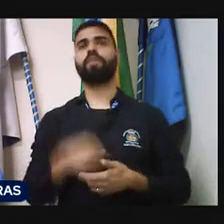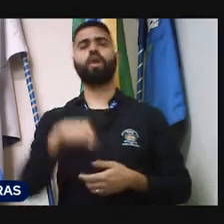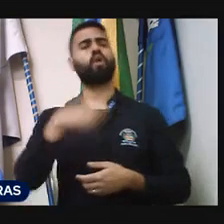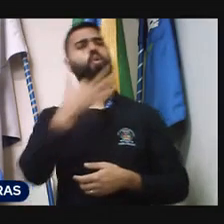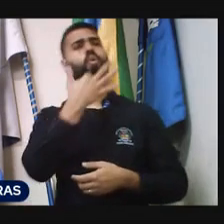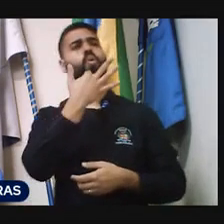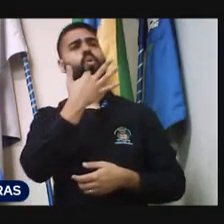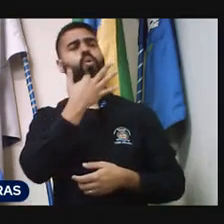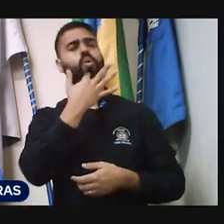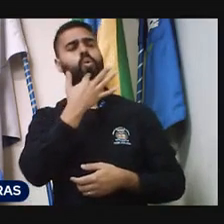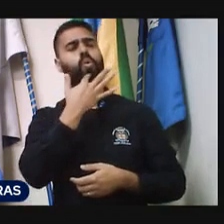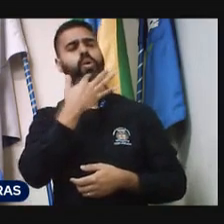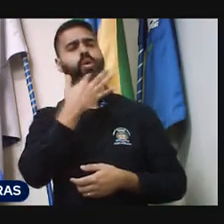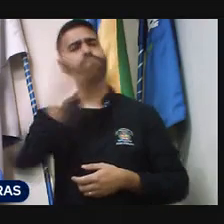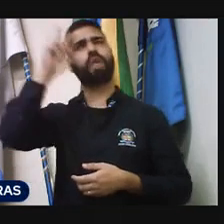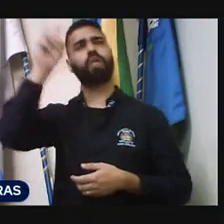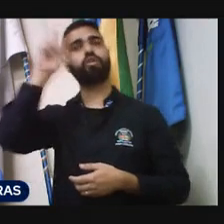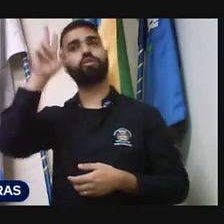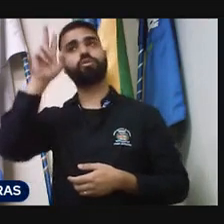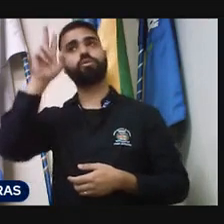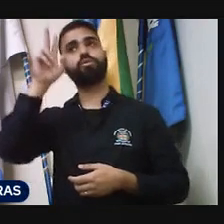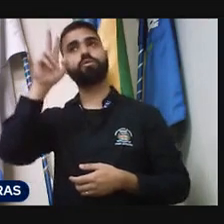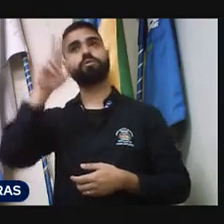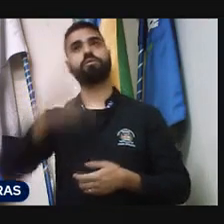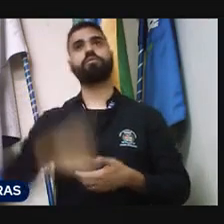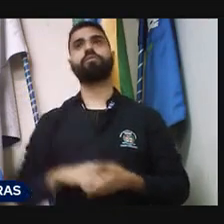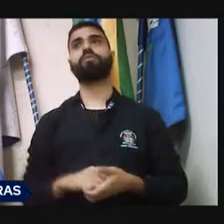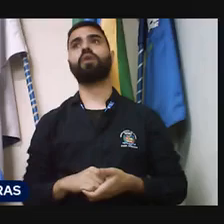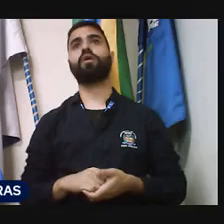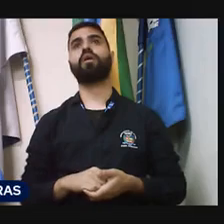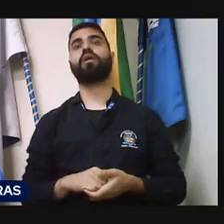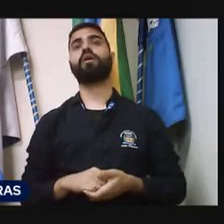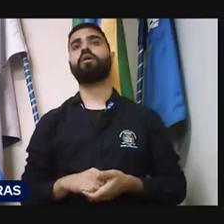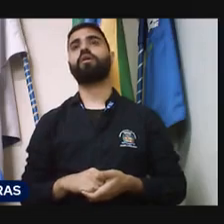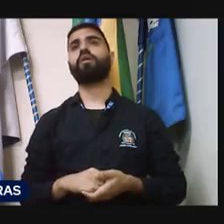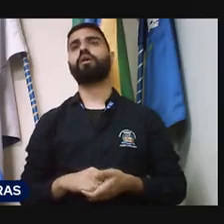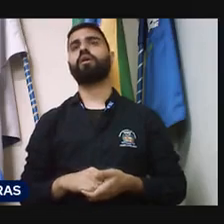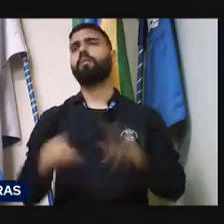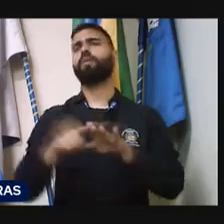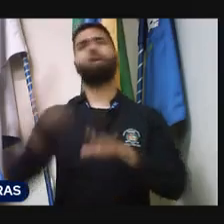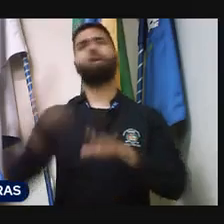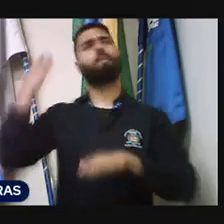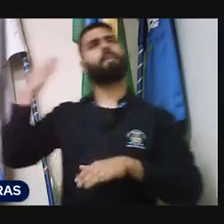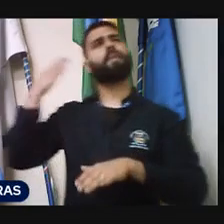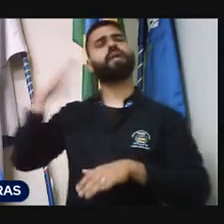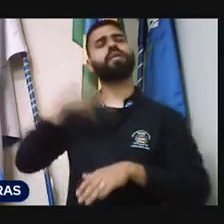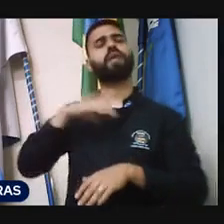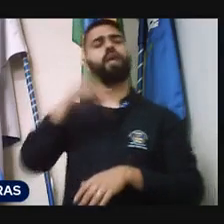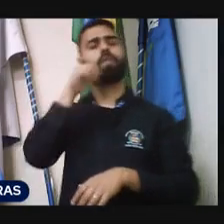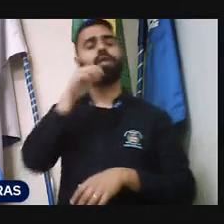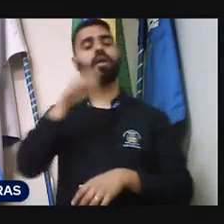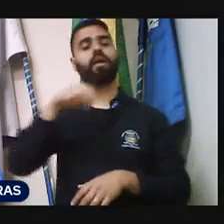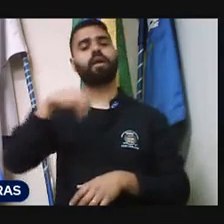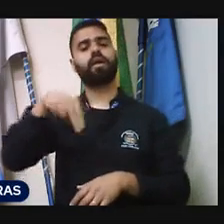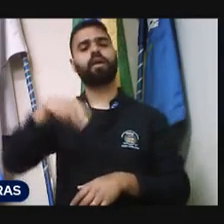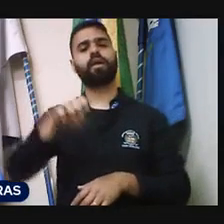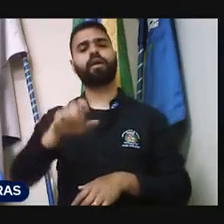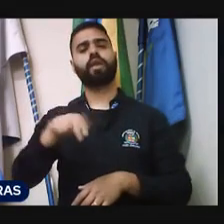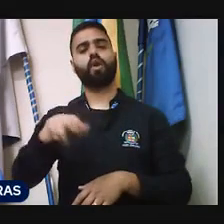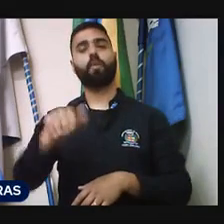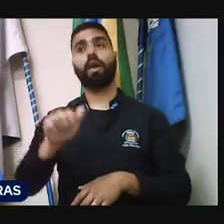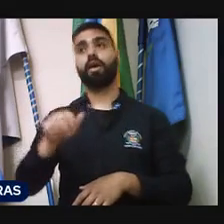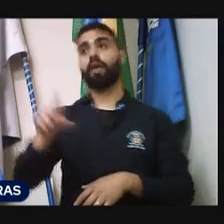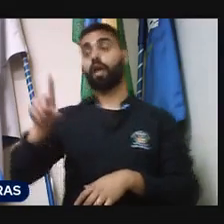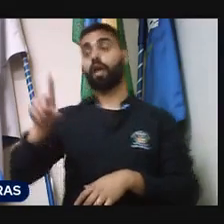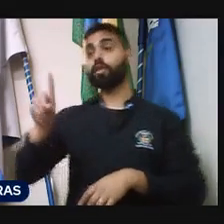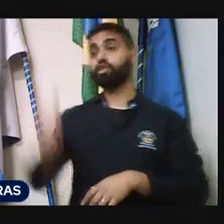Gustavo bem mais recente é de Vocês que são oriundos do distrito da época da dona Neuma Neuma que ainda era a